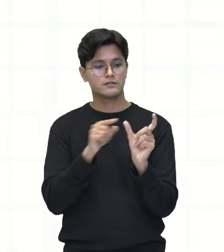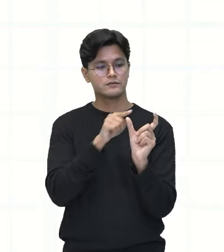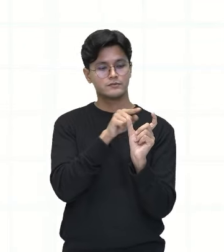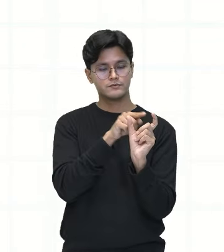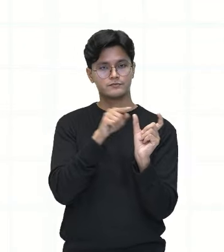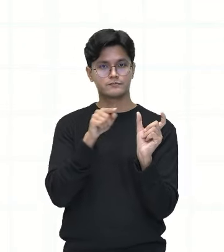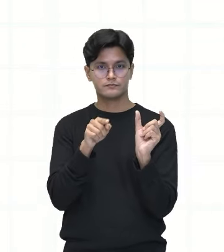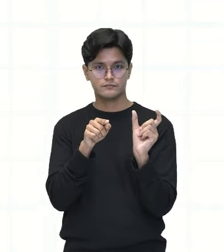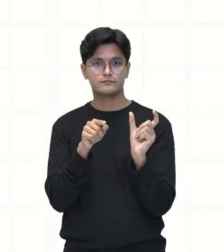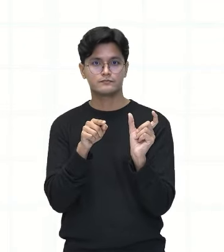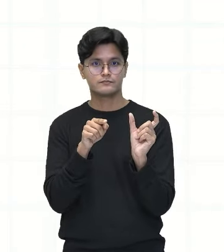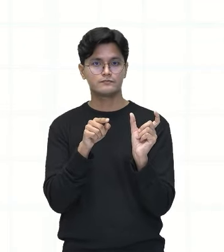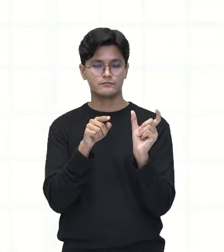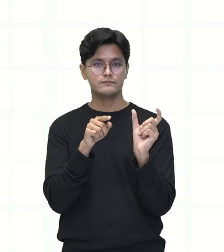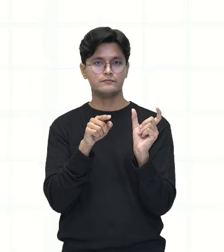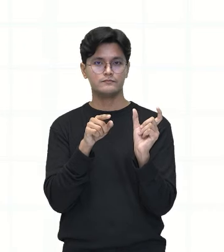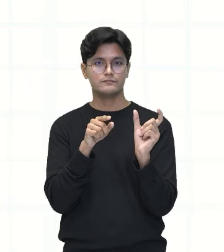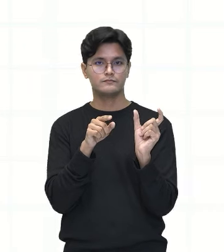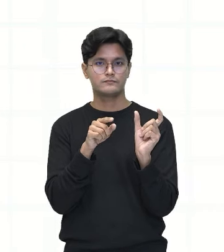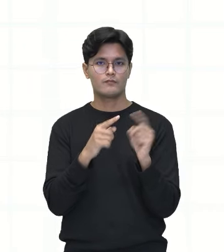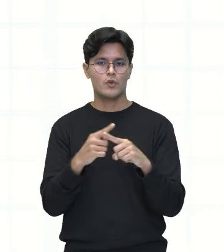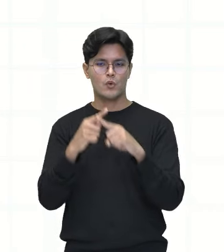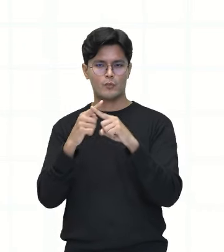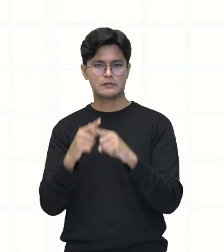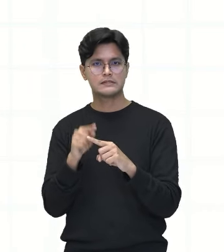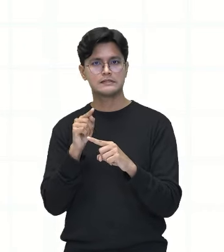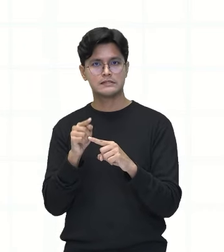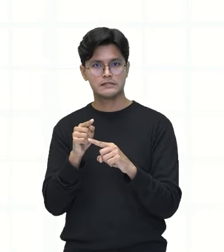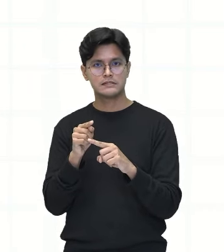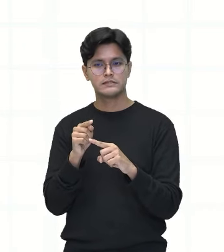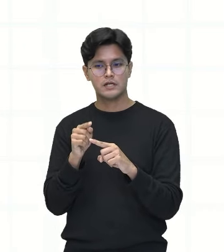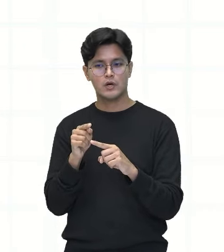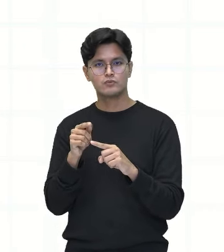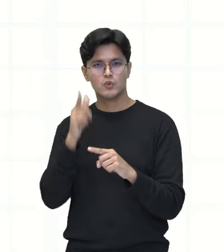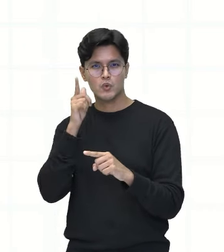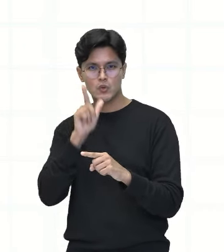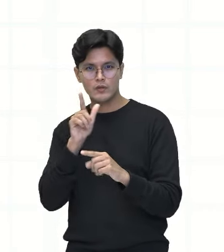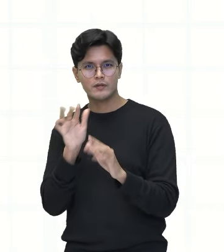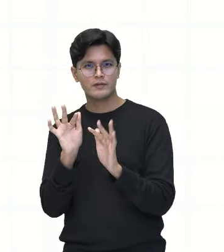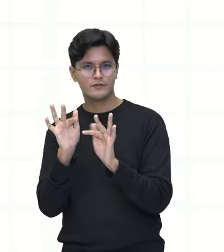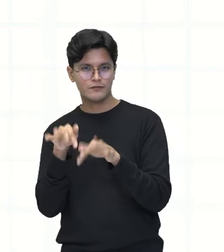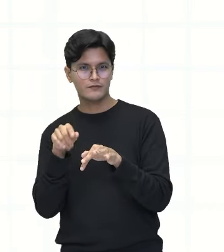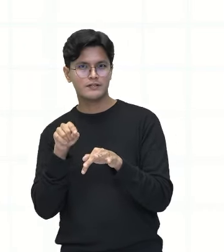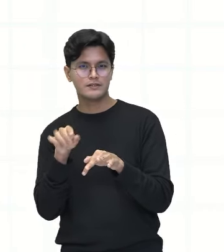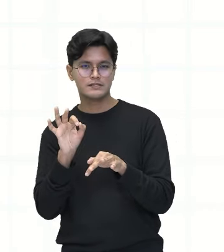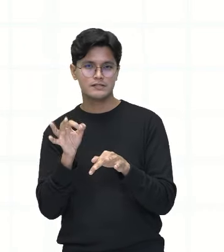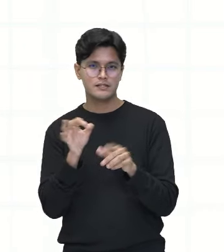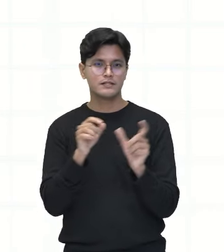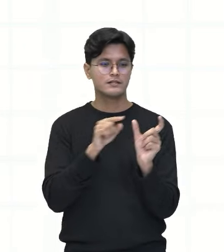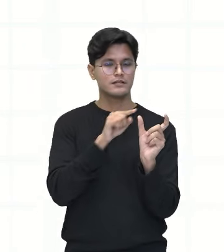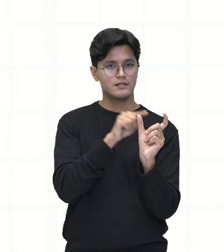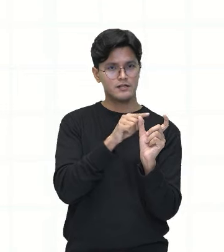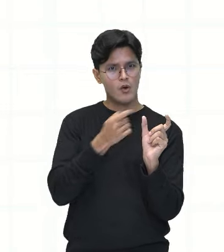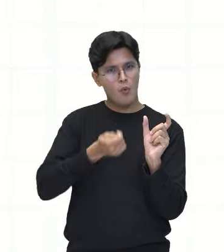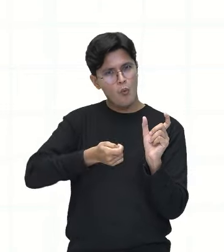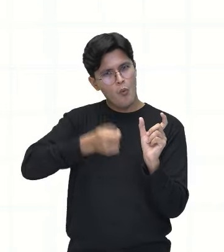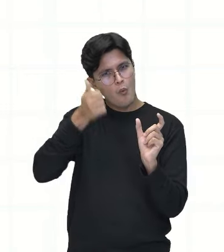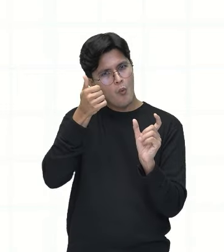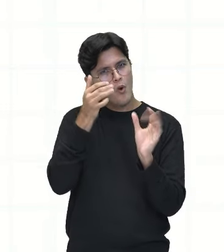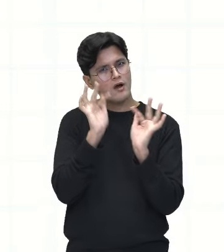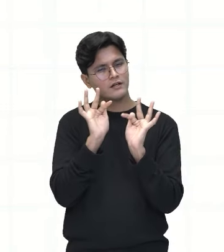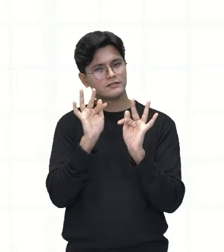está dizendo um outro significado. Está dando que ele é o quê? Um semifinalista. Ele é quase um finalista, não é